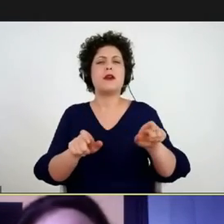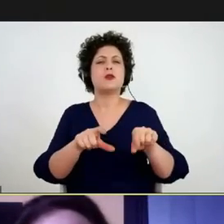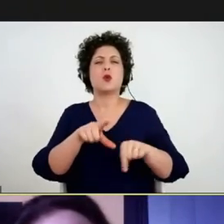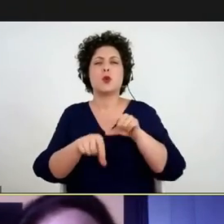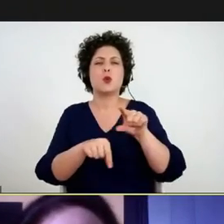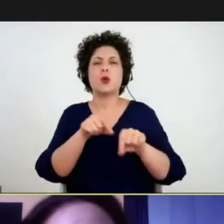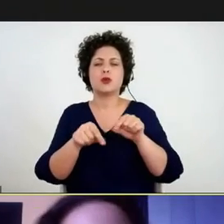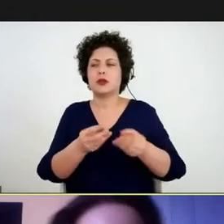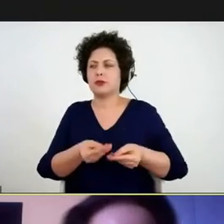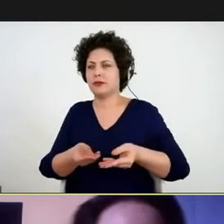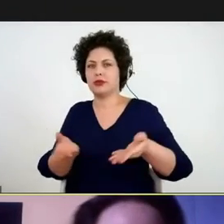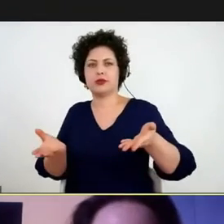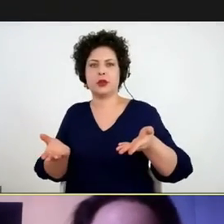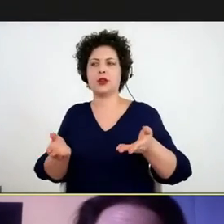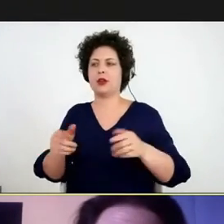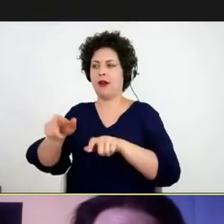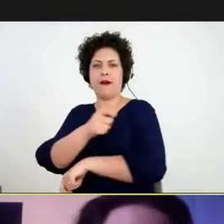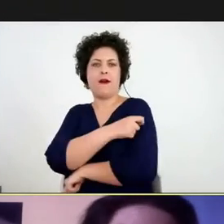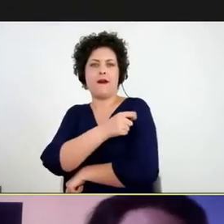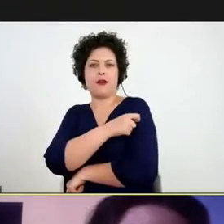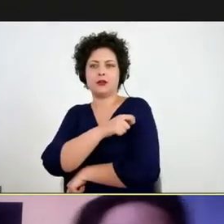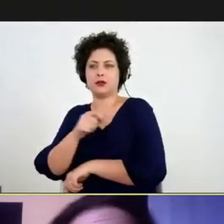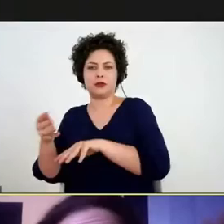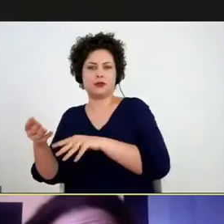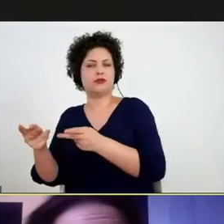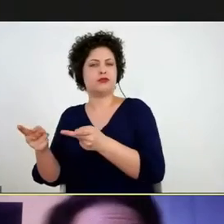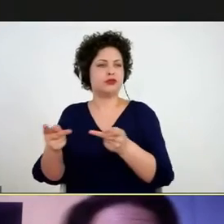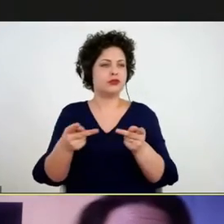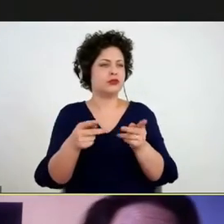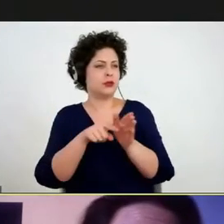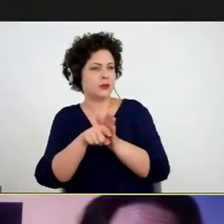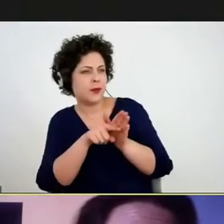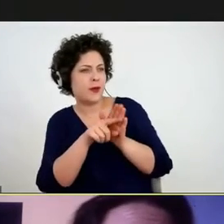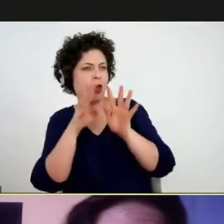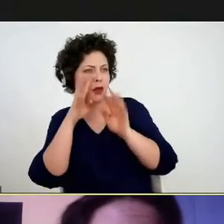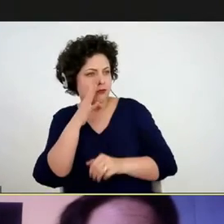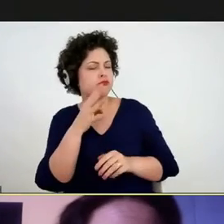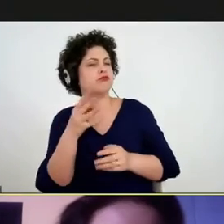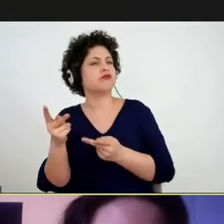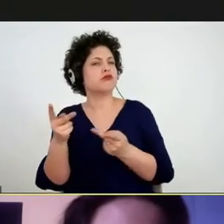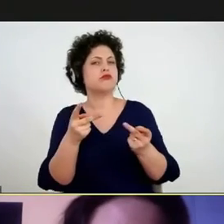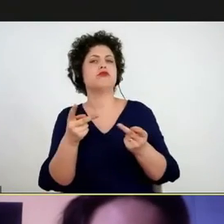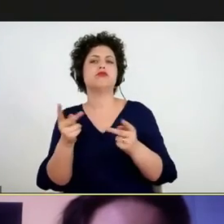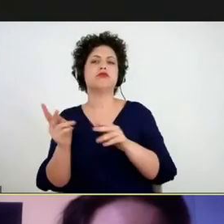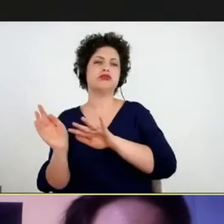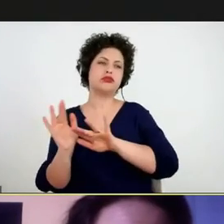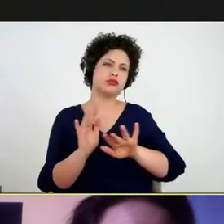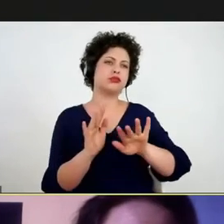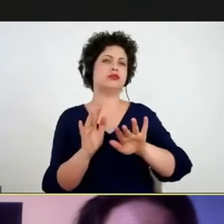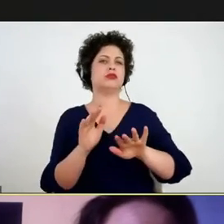que proporcionam para os estudantes essas visitas, essa pesquisa, essa coisa que pode acontecer com o acervo,